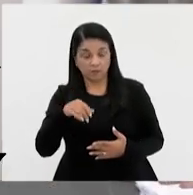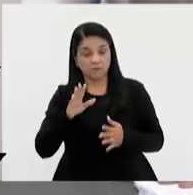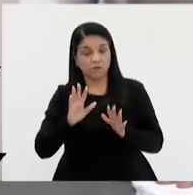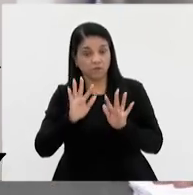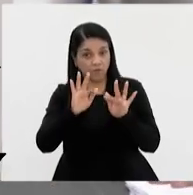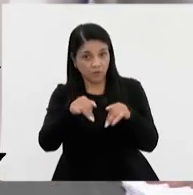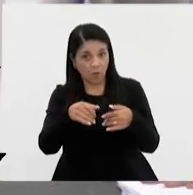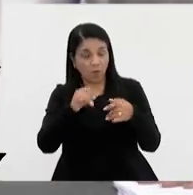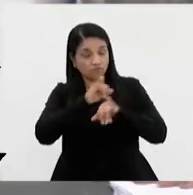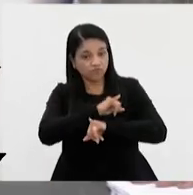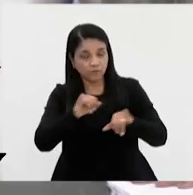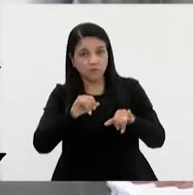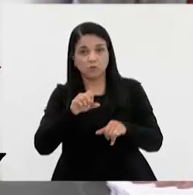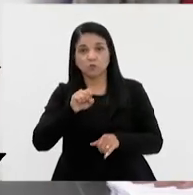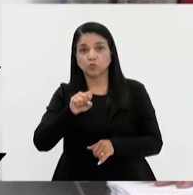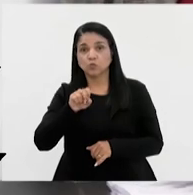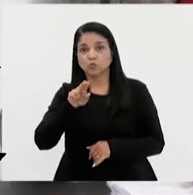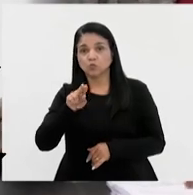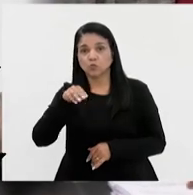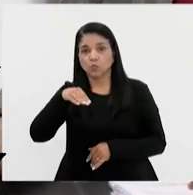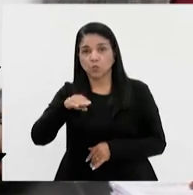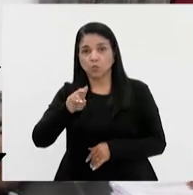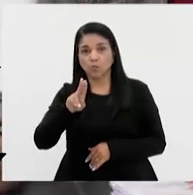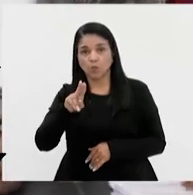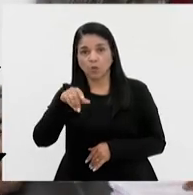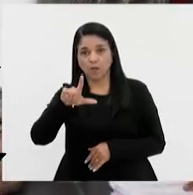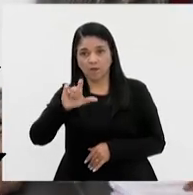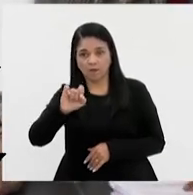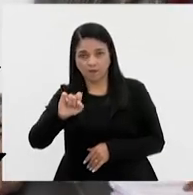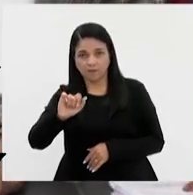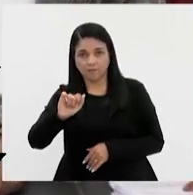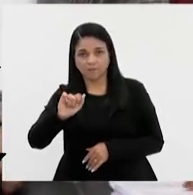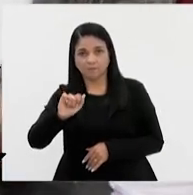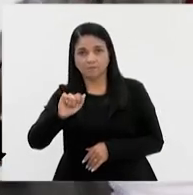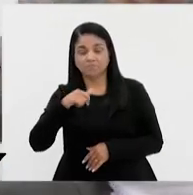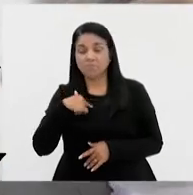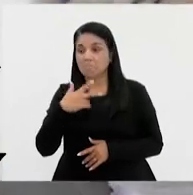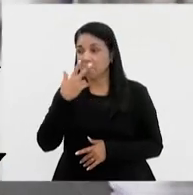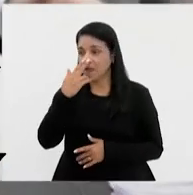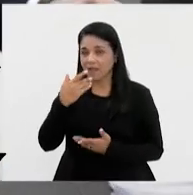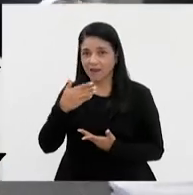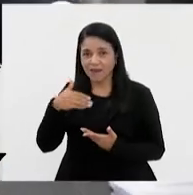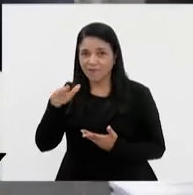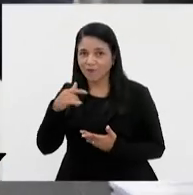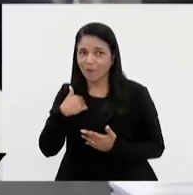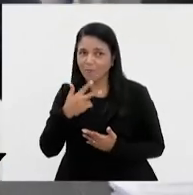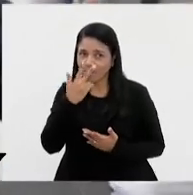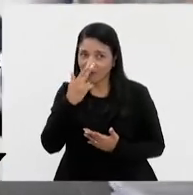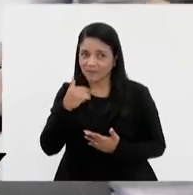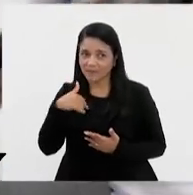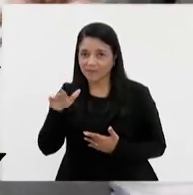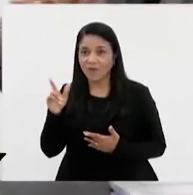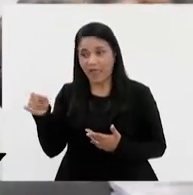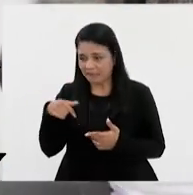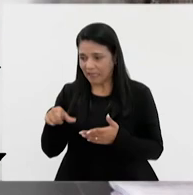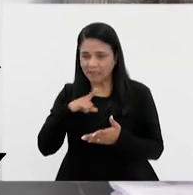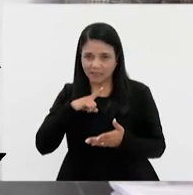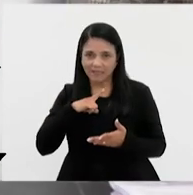sobre a súmula. Só que a gente não está achando a súmula aqui, eu acho que ele levou. Ah, tem aqui um. Está